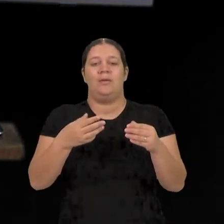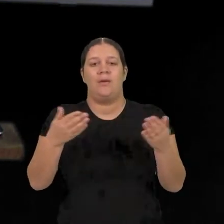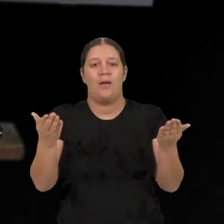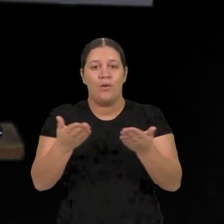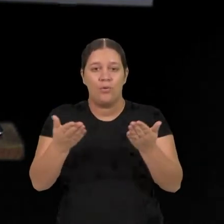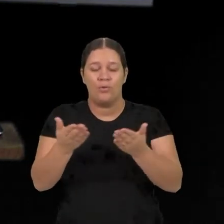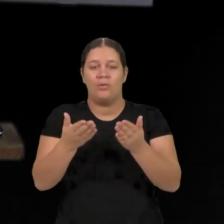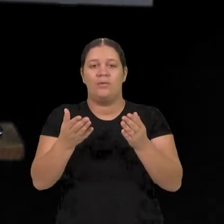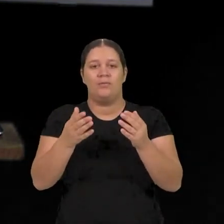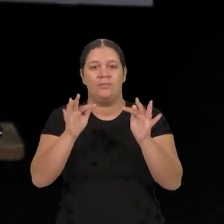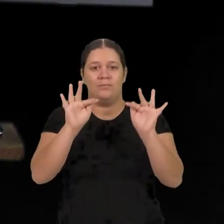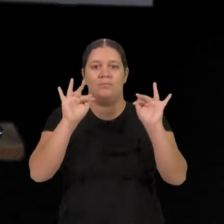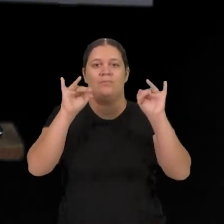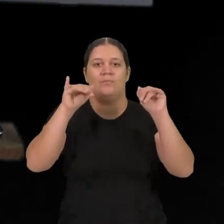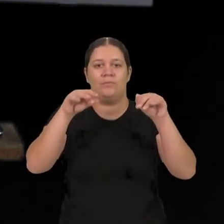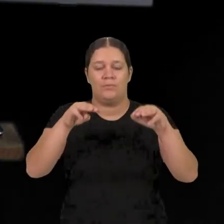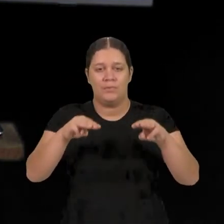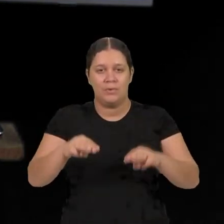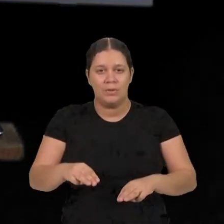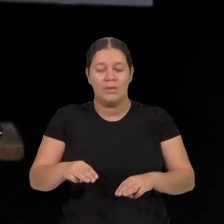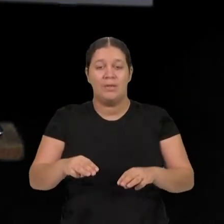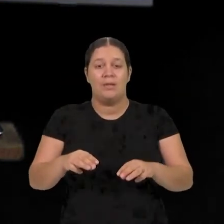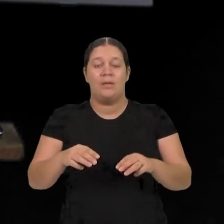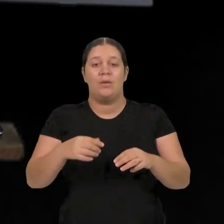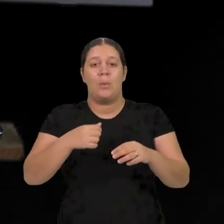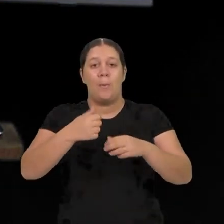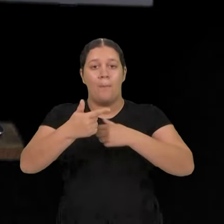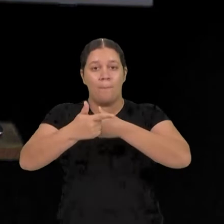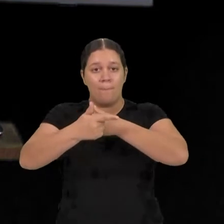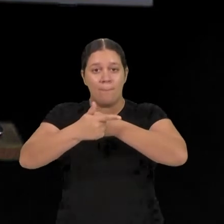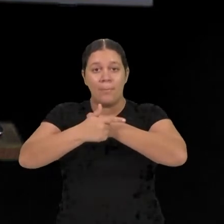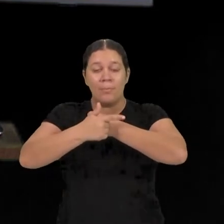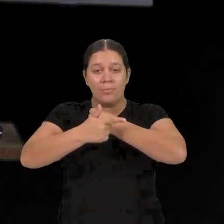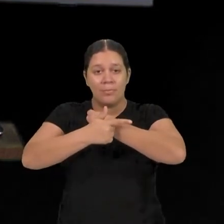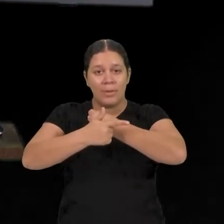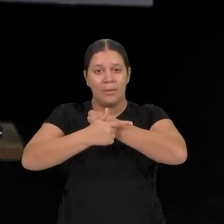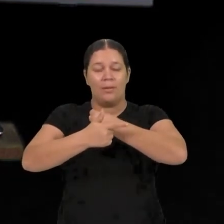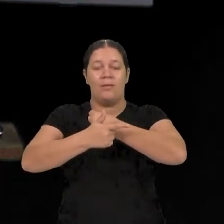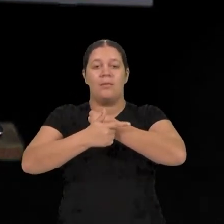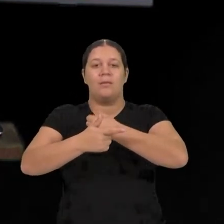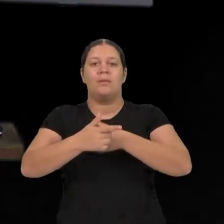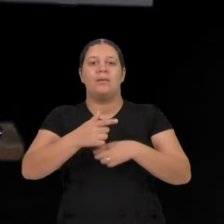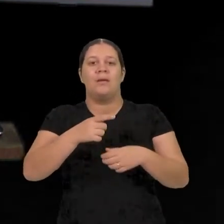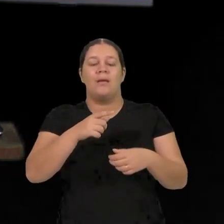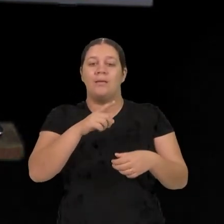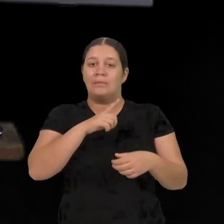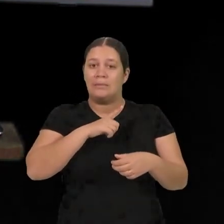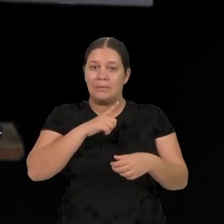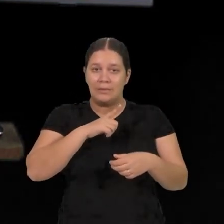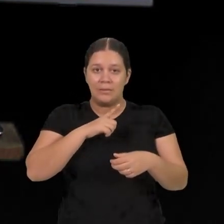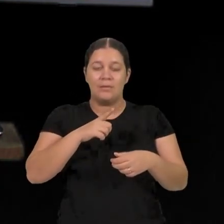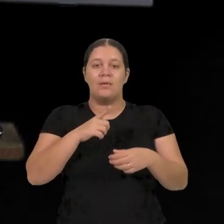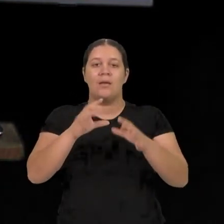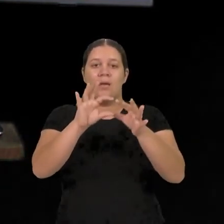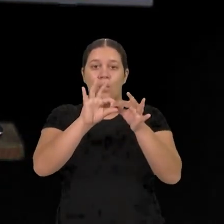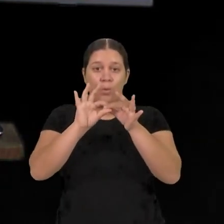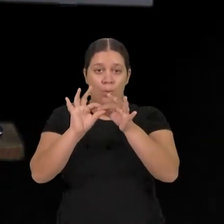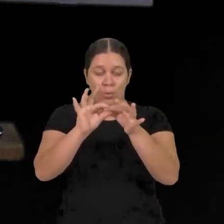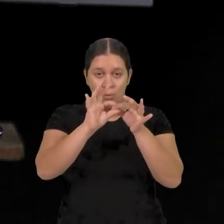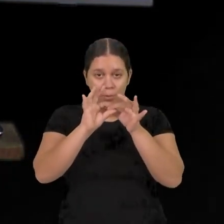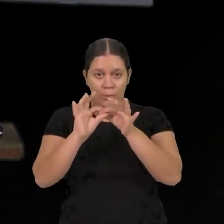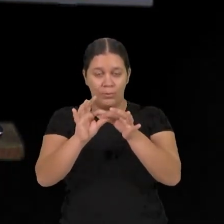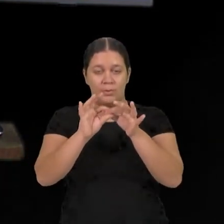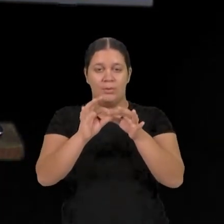aqui. Essas funções, elas não se sobrepõem, na verdade elas se complementam. Então você tem, por